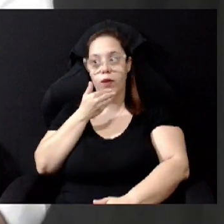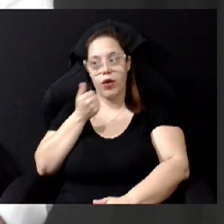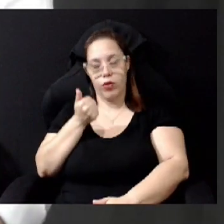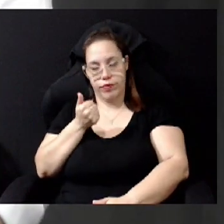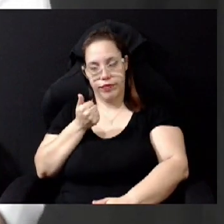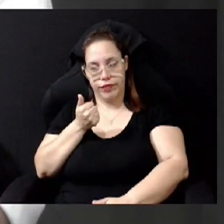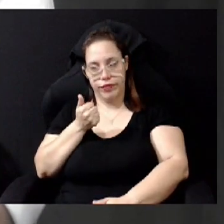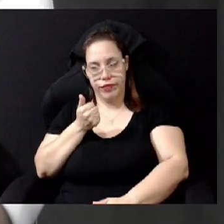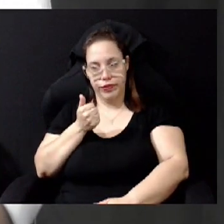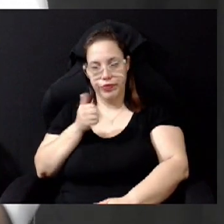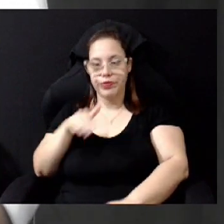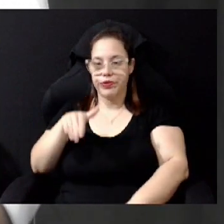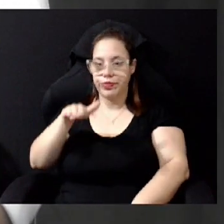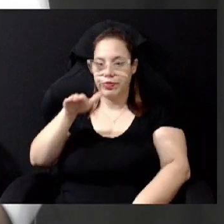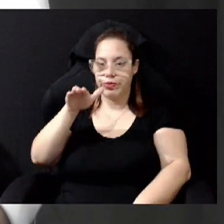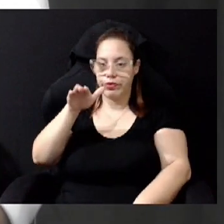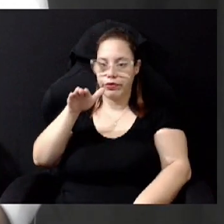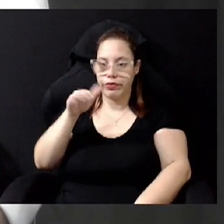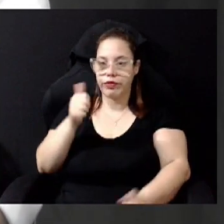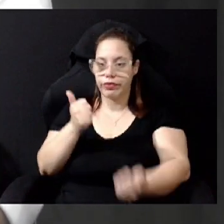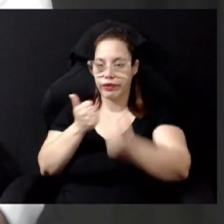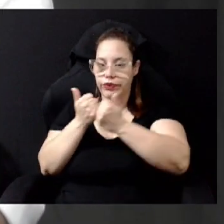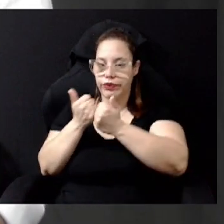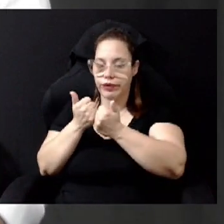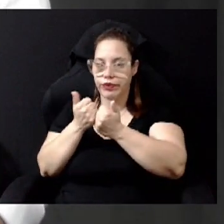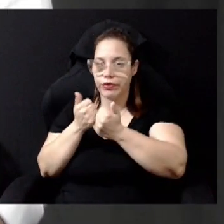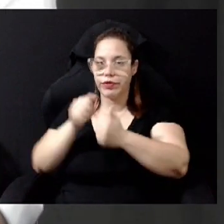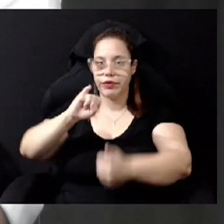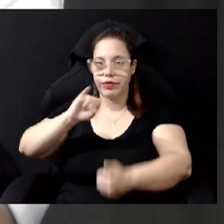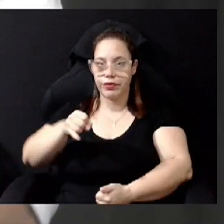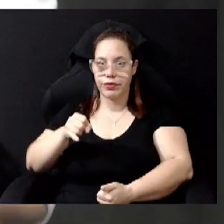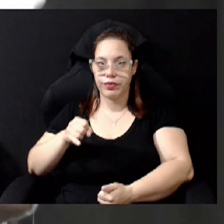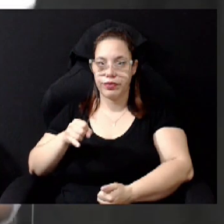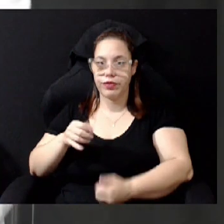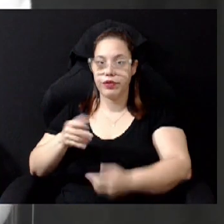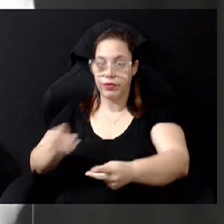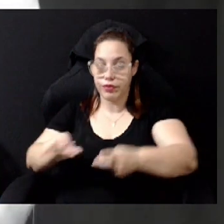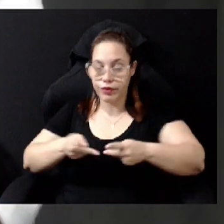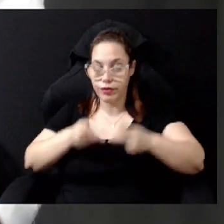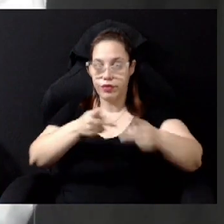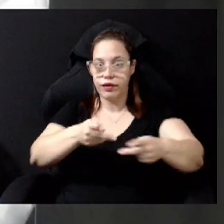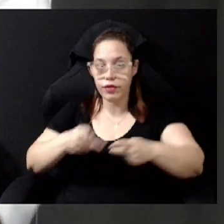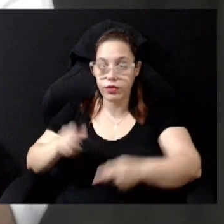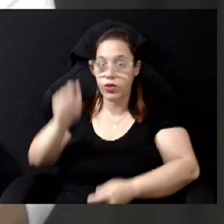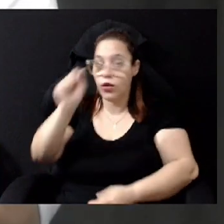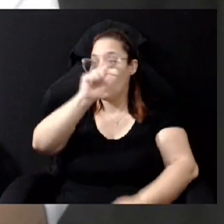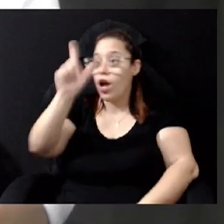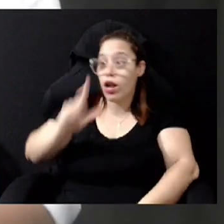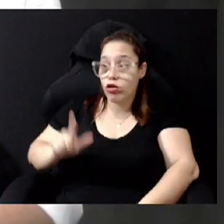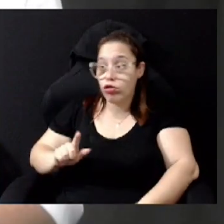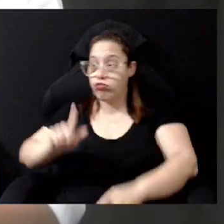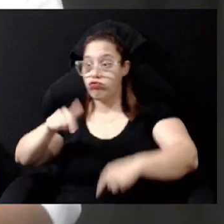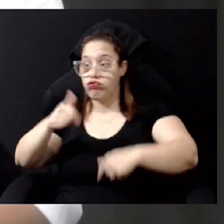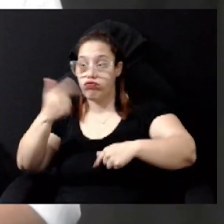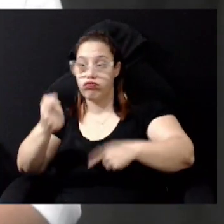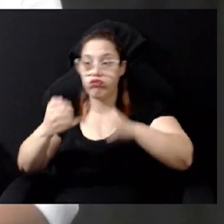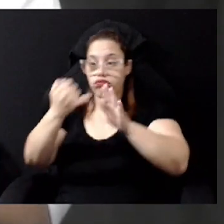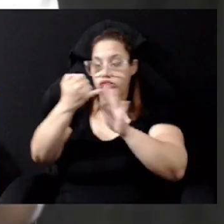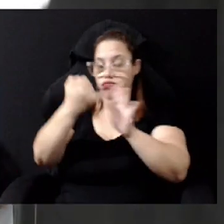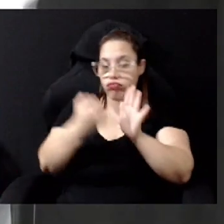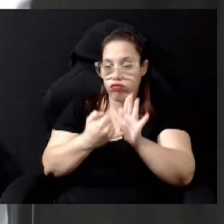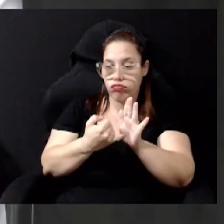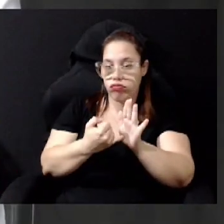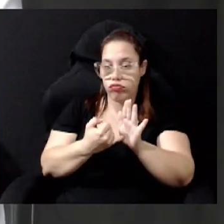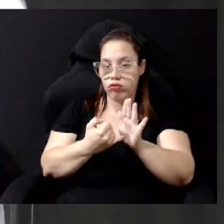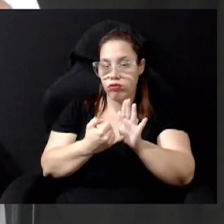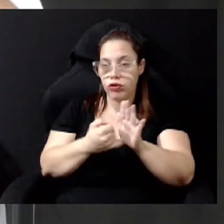mais com parcerias, e já aproveitando o podcast, convidar a Azul, convidar outras instituições que são trabalhadoras